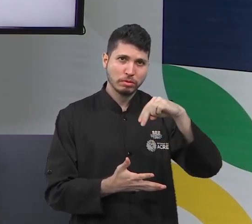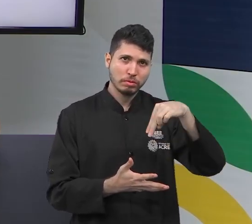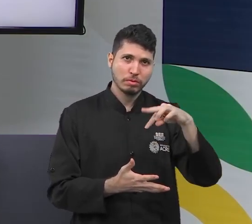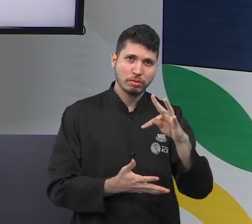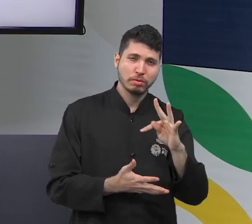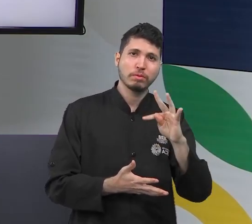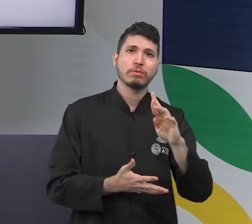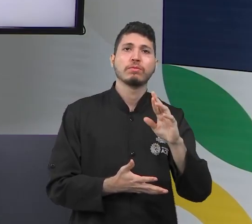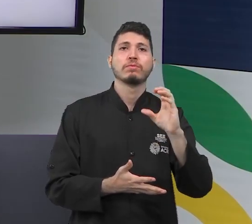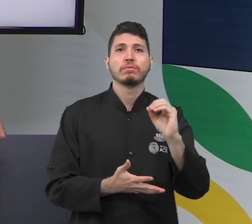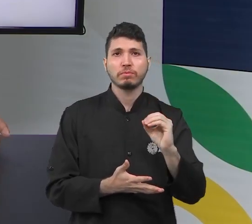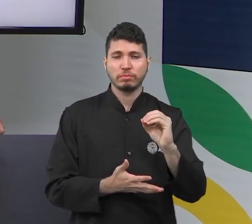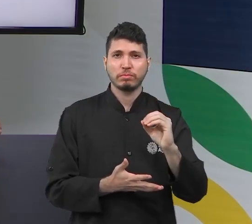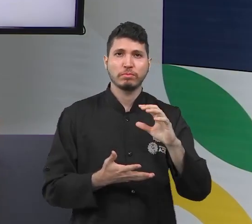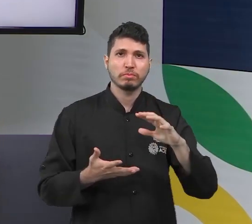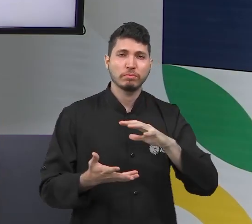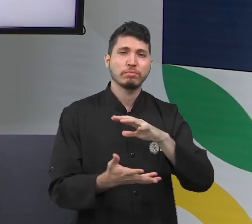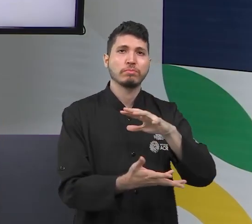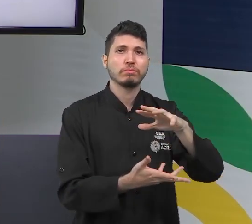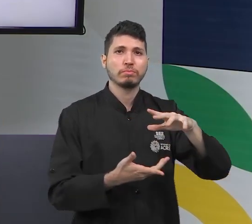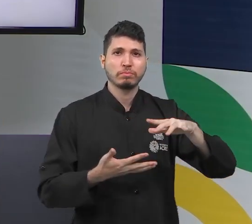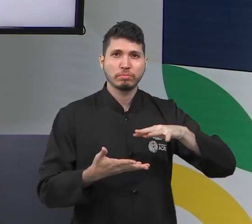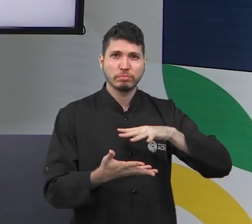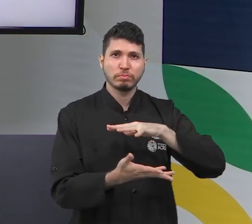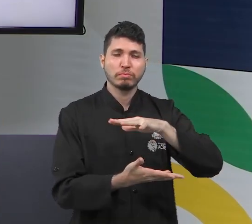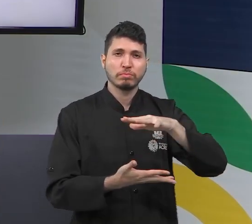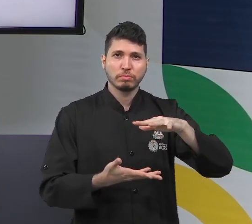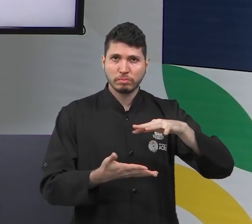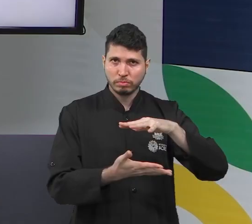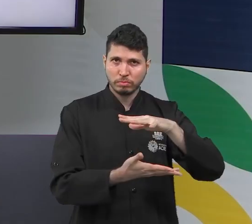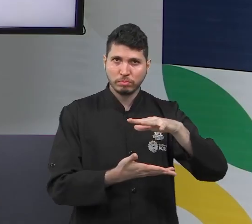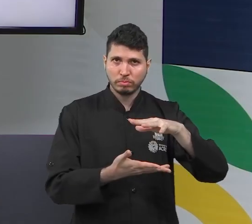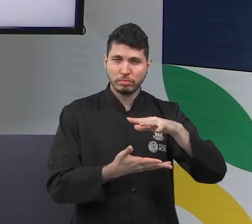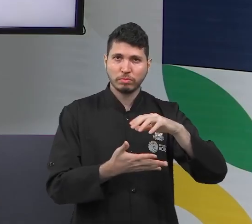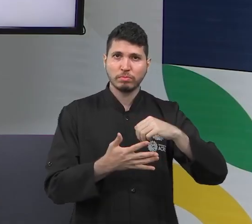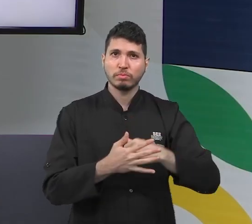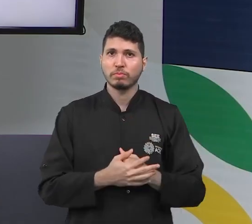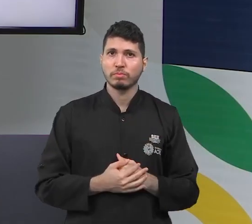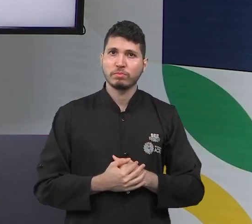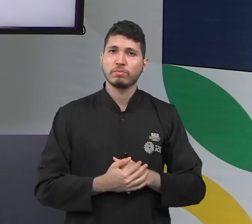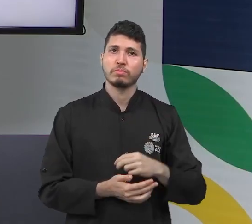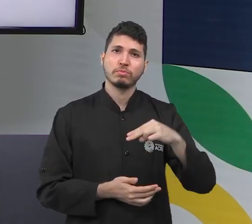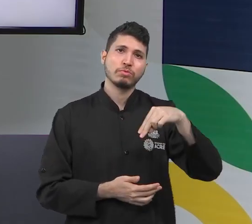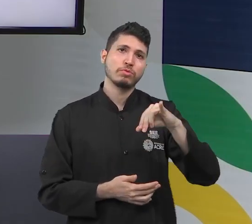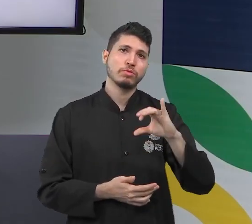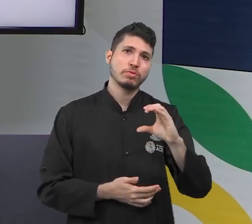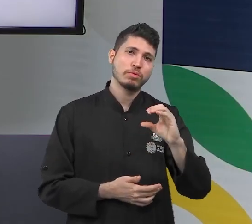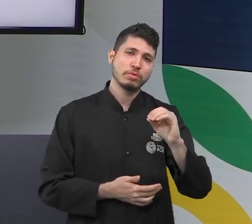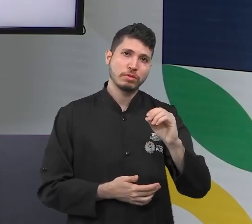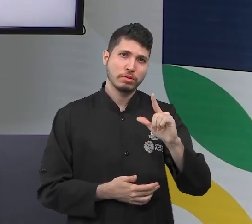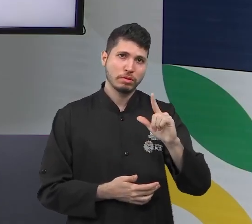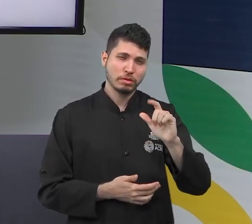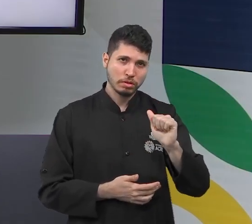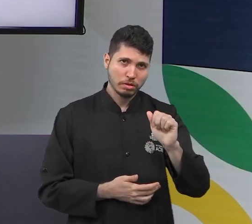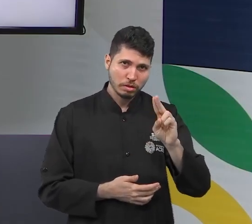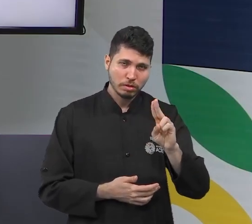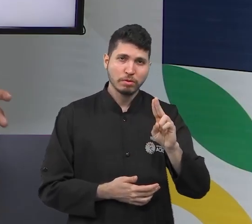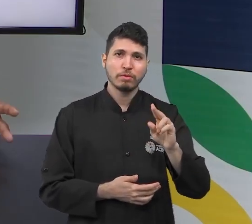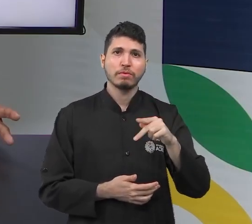conhecimento fundamentado nesse paradigma. Quando o Nicolau Copérnico introduziu